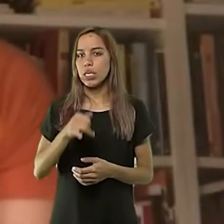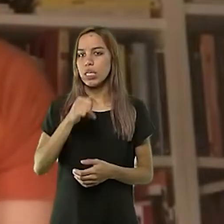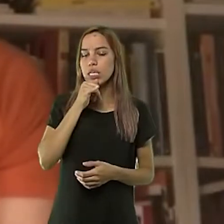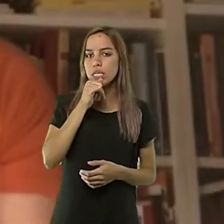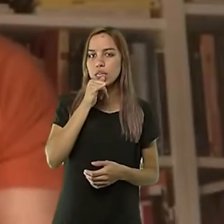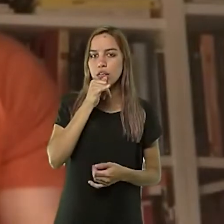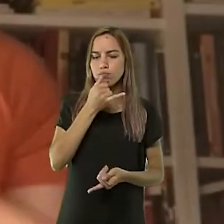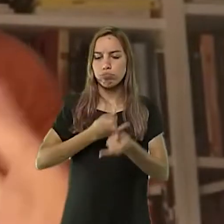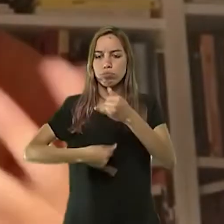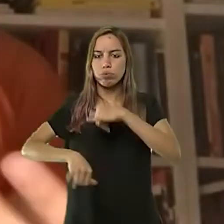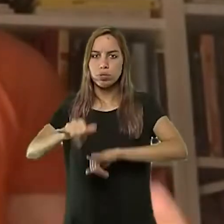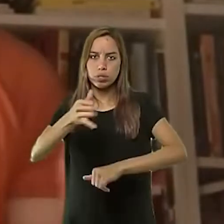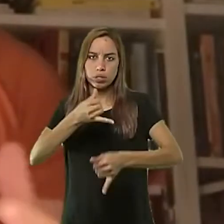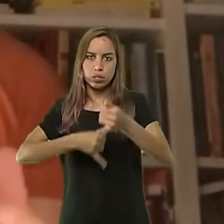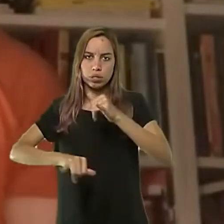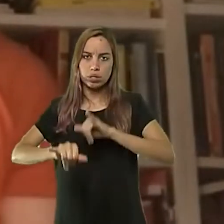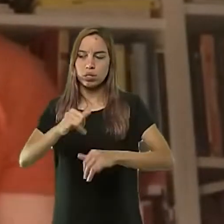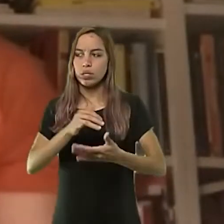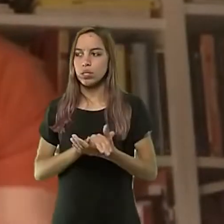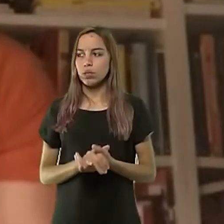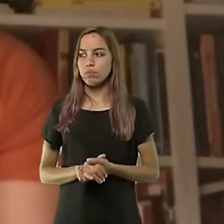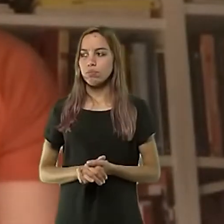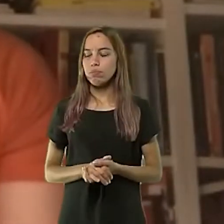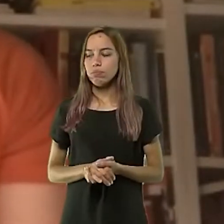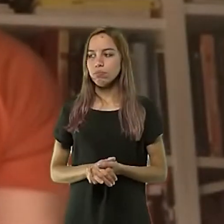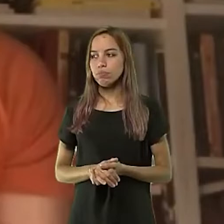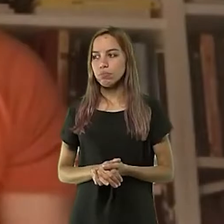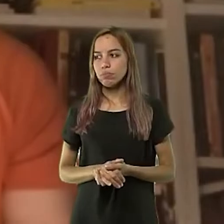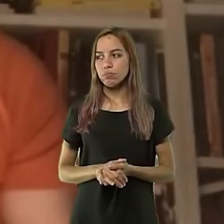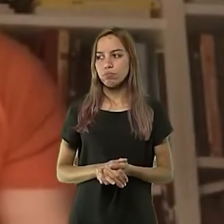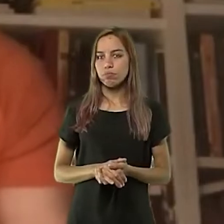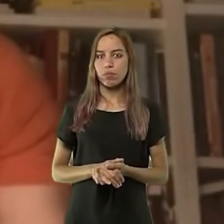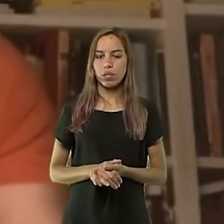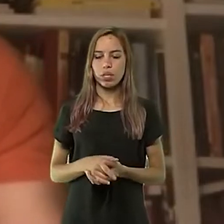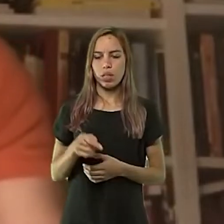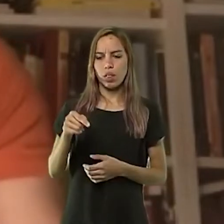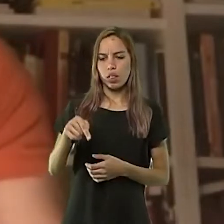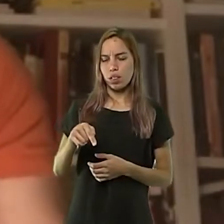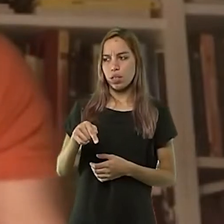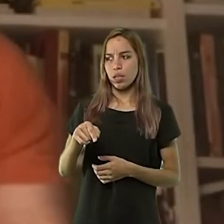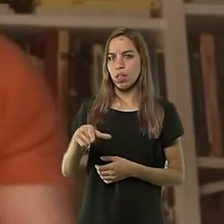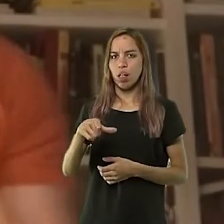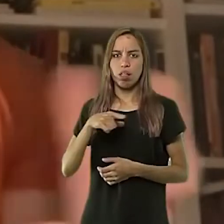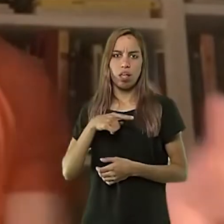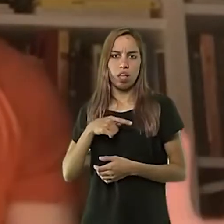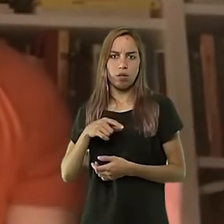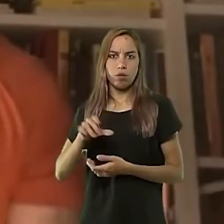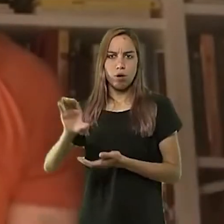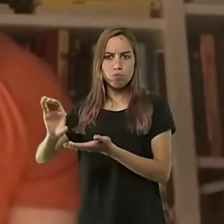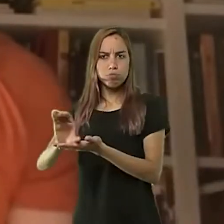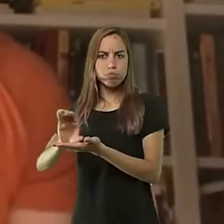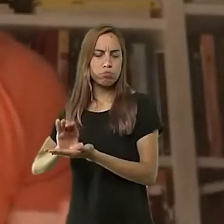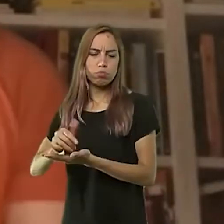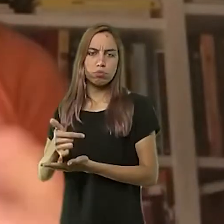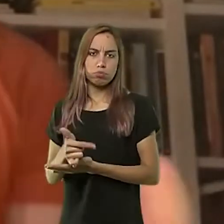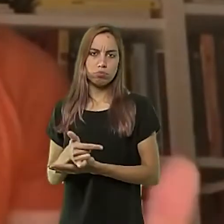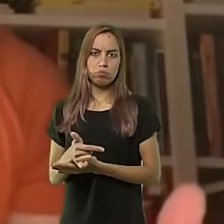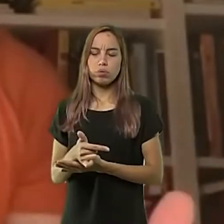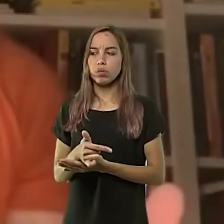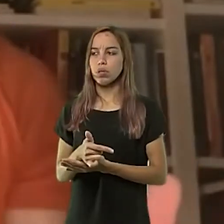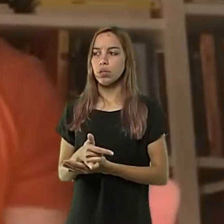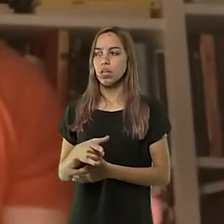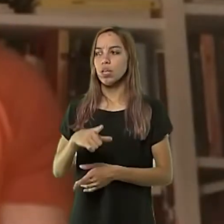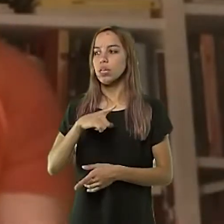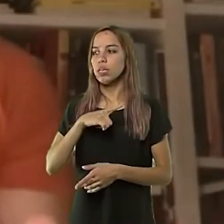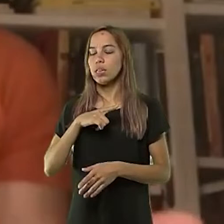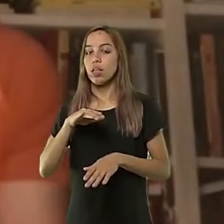não são à partida, não servem à partida para gerar lucro, nós temos aqui um grupo